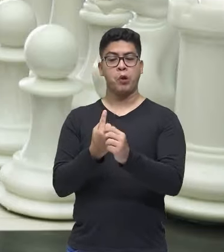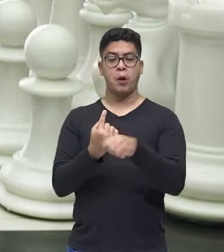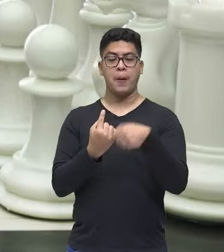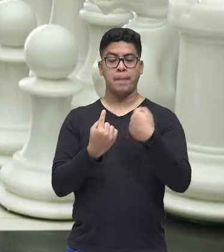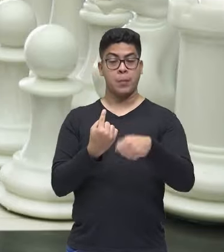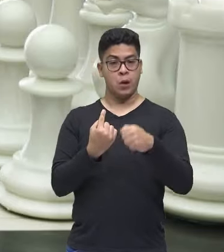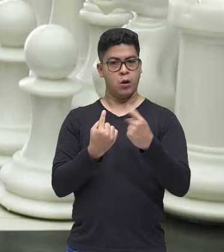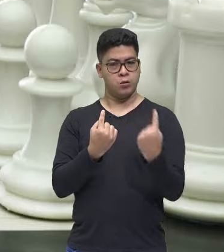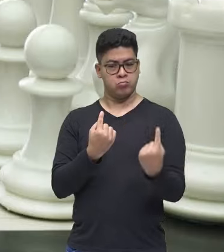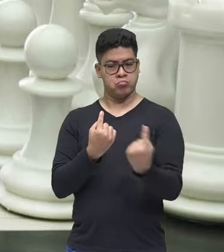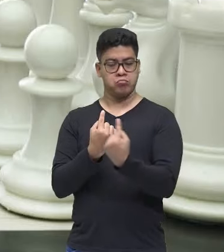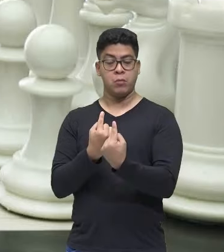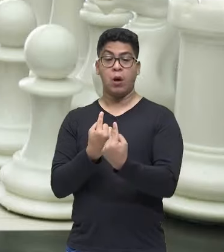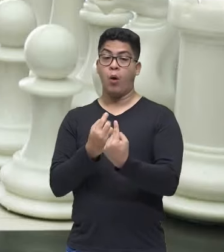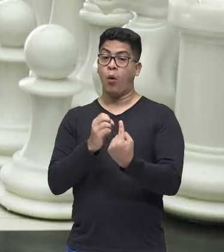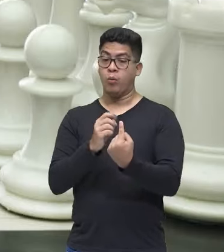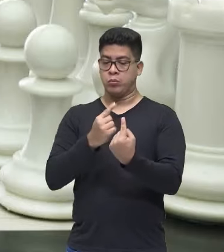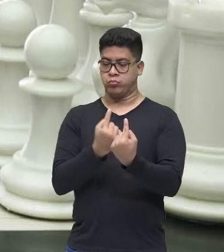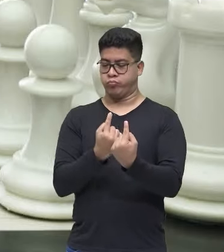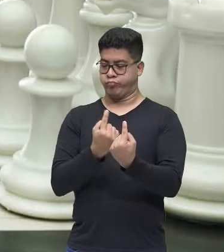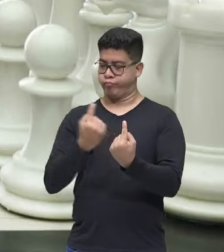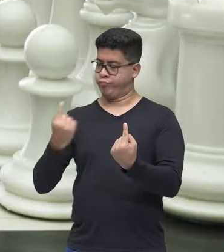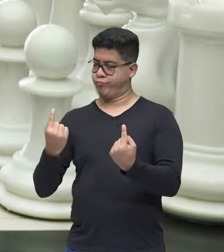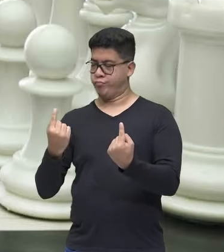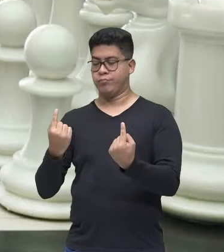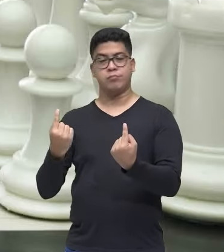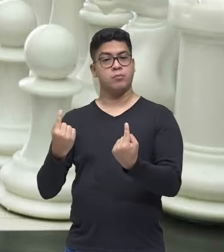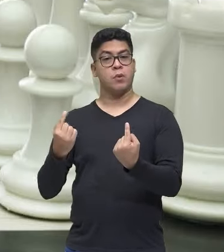ameaça, ou tirando o rei do local onde ele